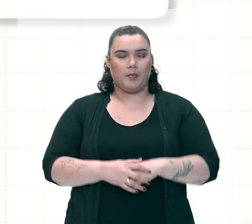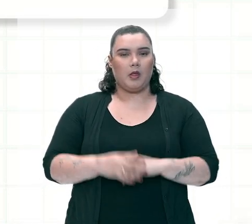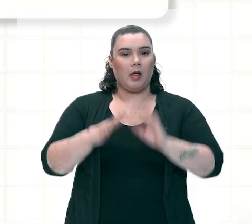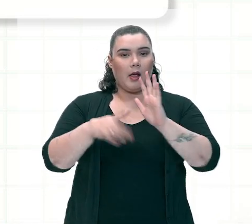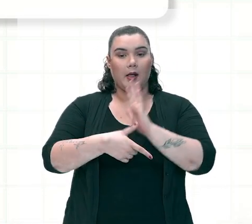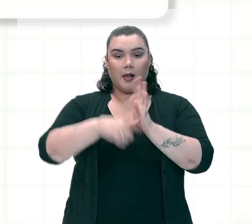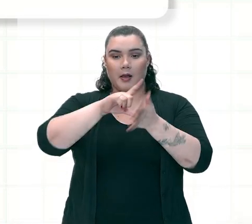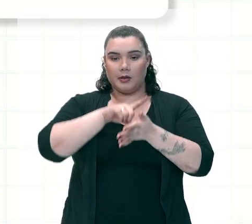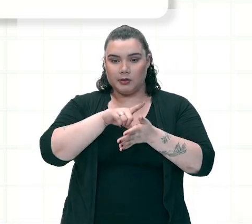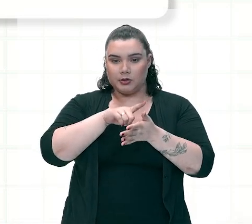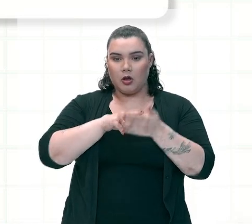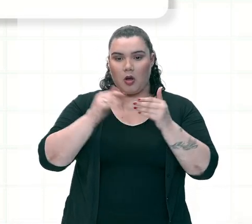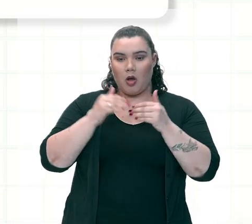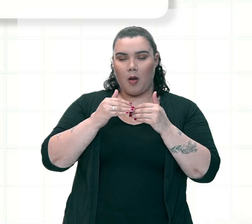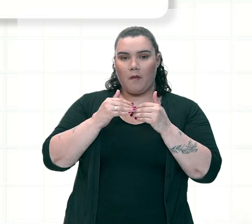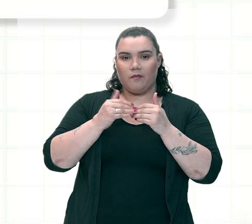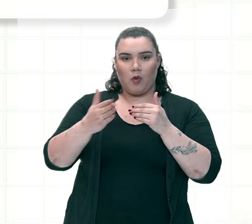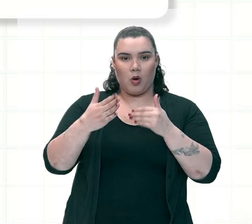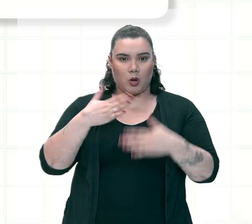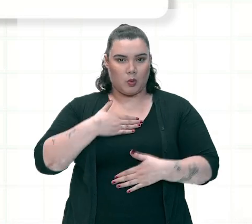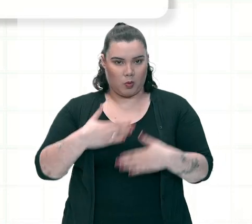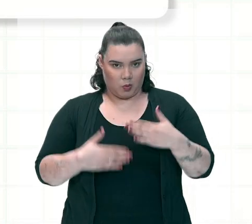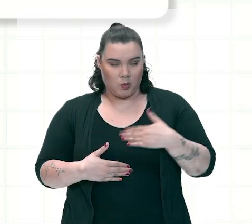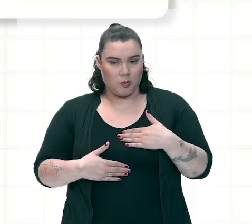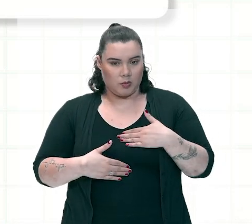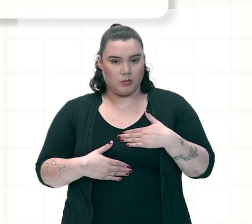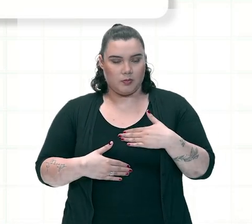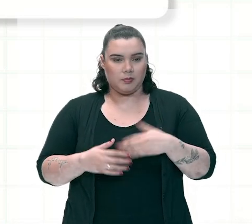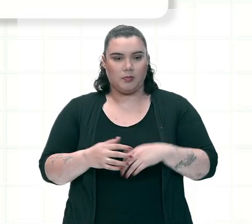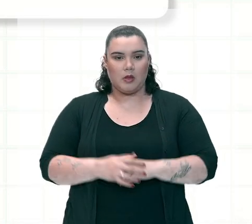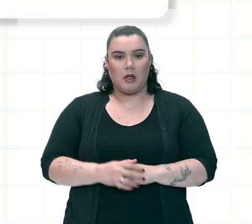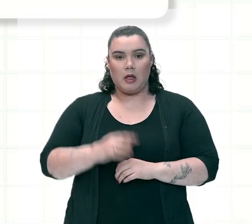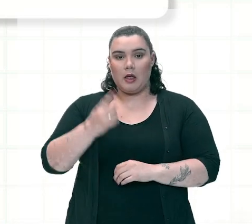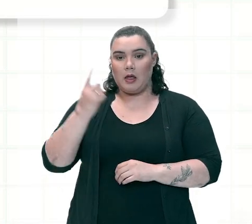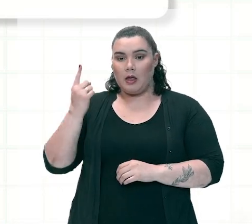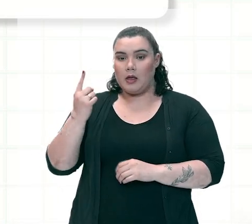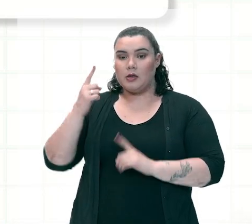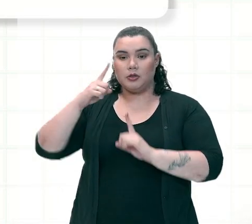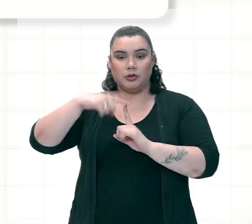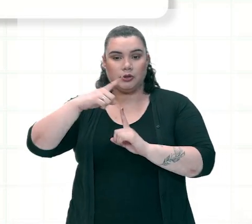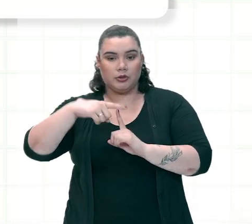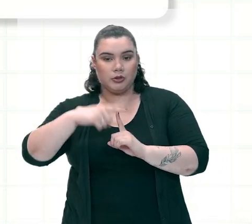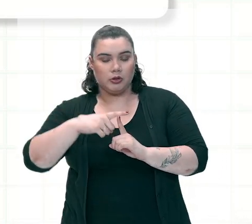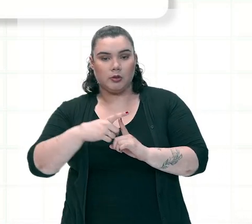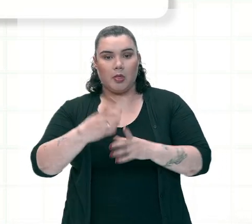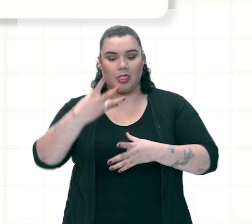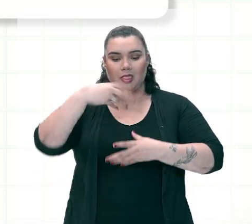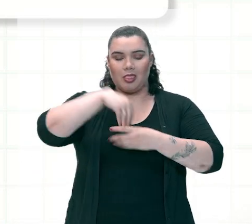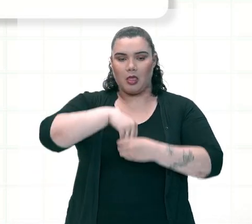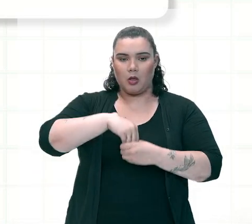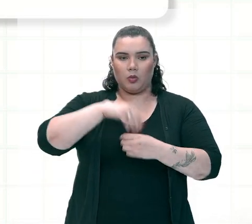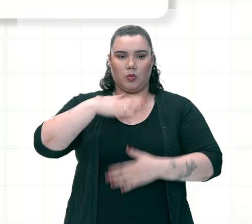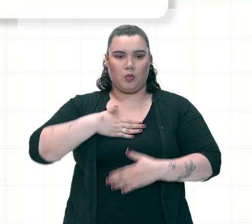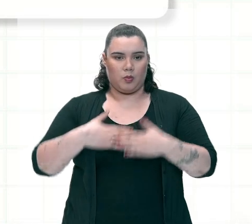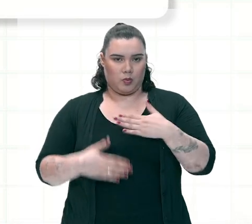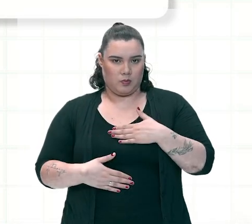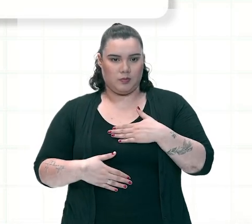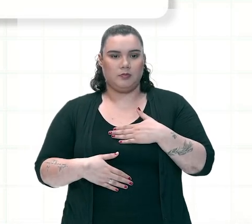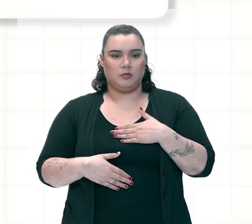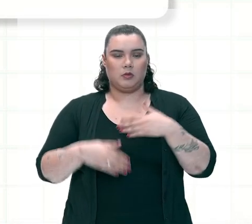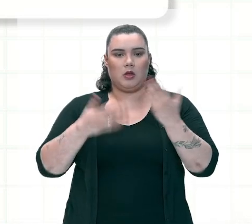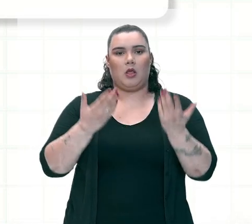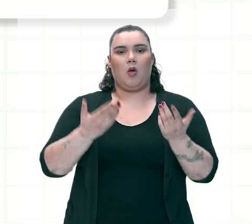excretando ali para fora. Nesse caso aqui das glândulas endócrinas, nós vamos ter, olha, secretam